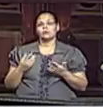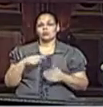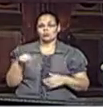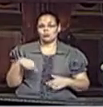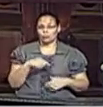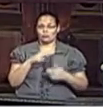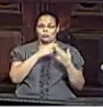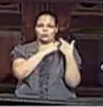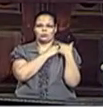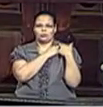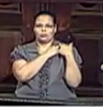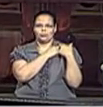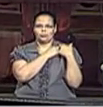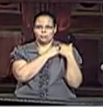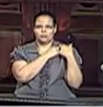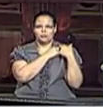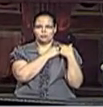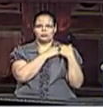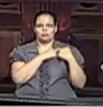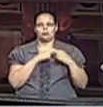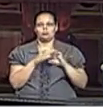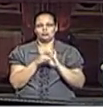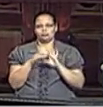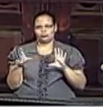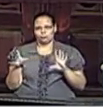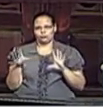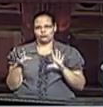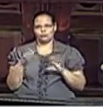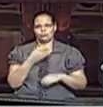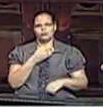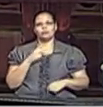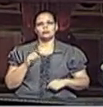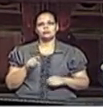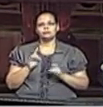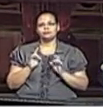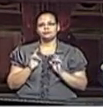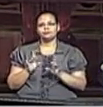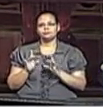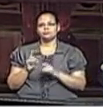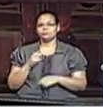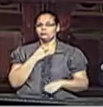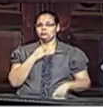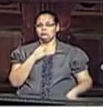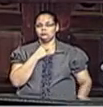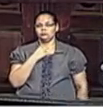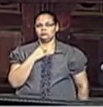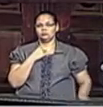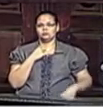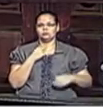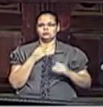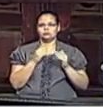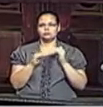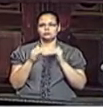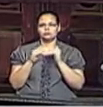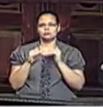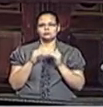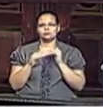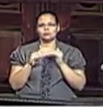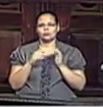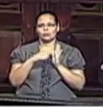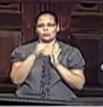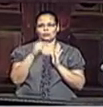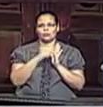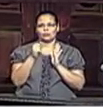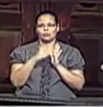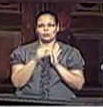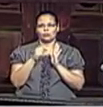nossa responsabilidade autorizativa na venda desse ativo. Nós não podemos concordar que esse ativo seja